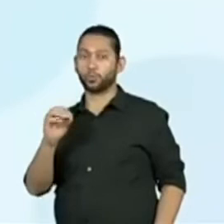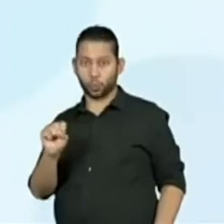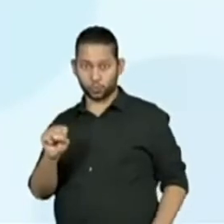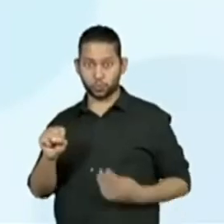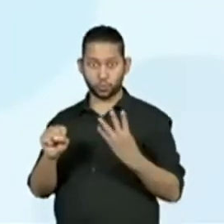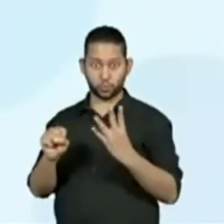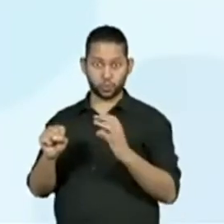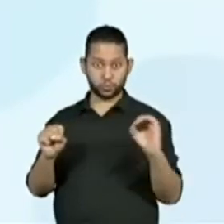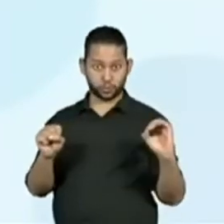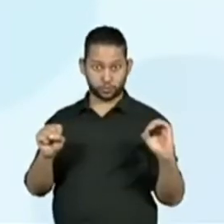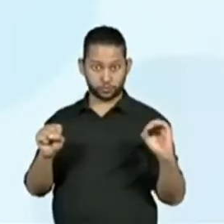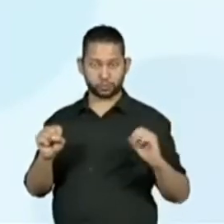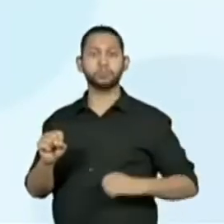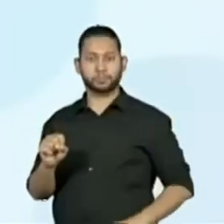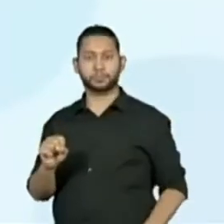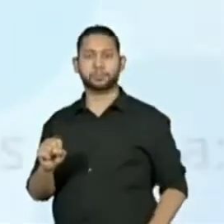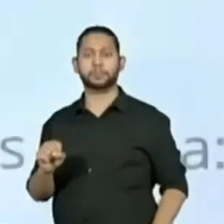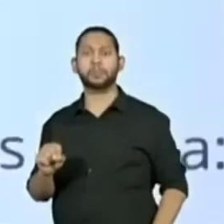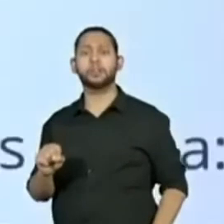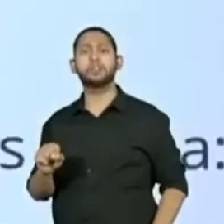Ok? E por fim,